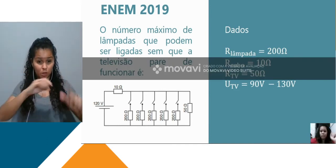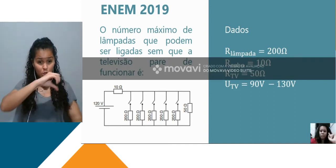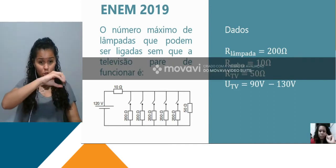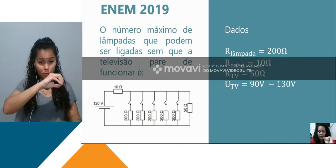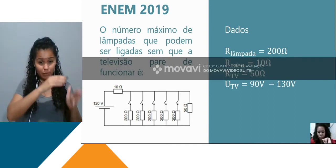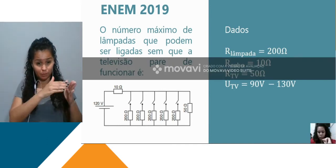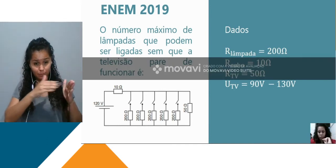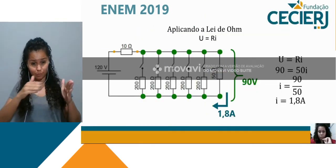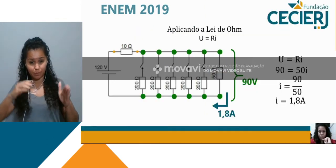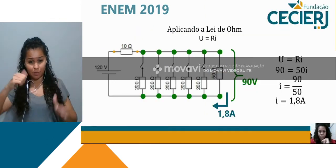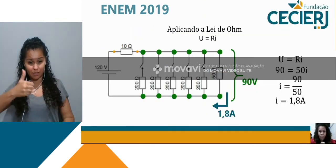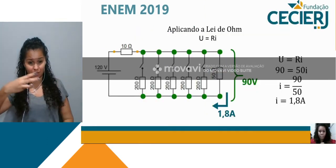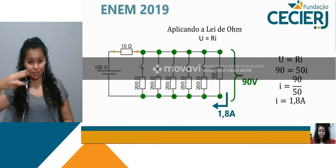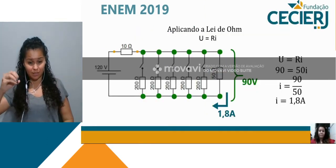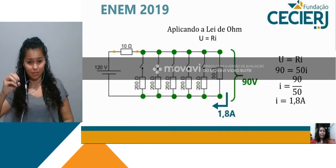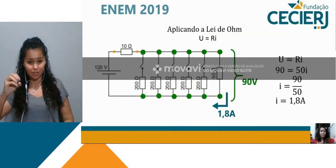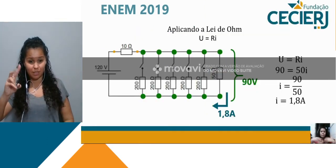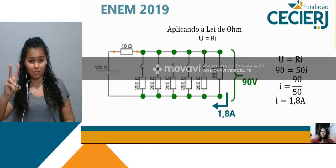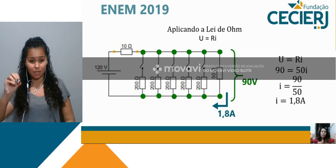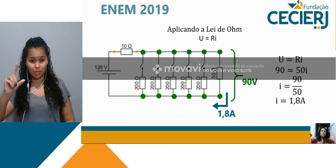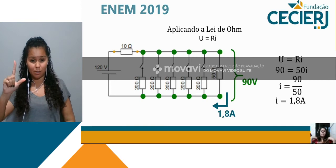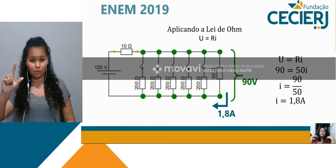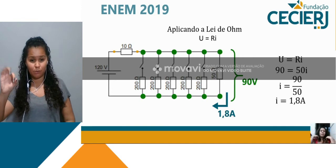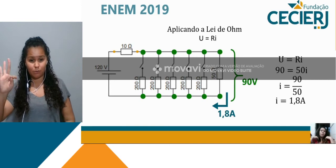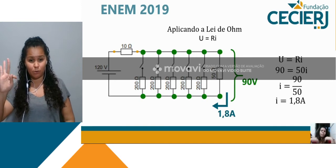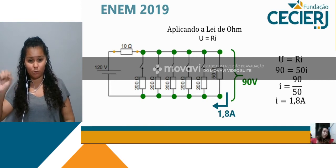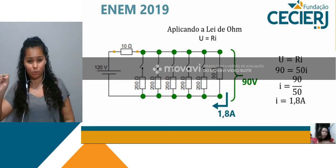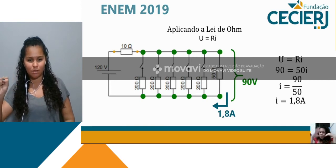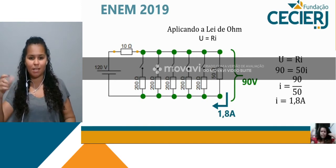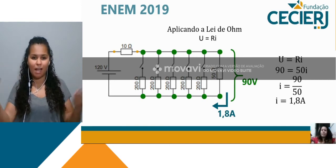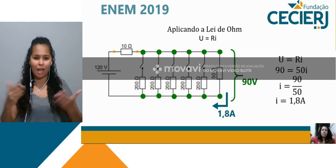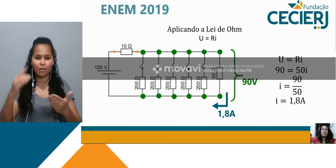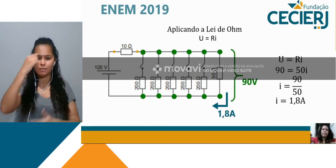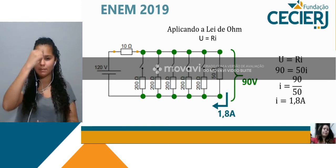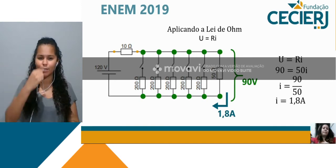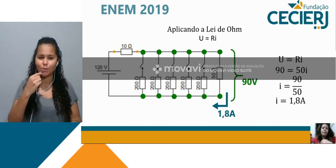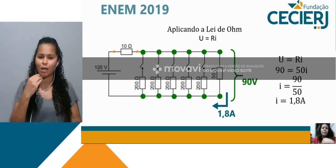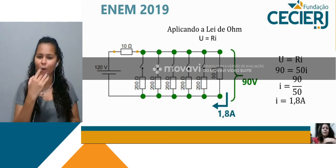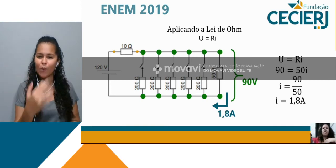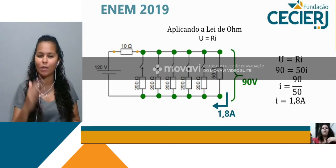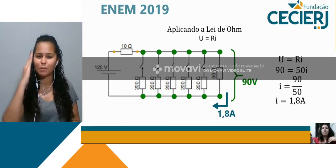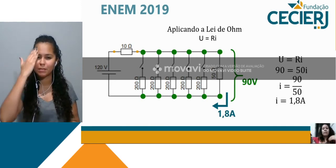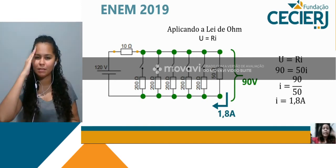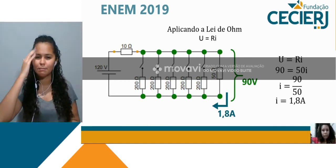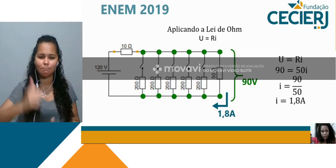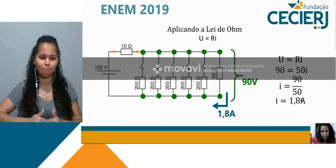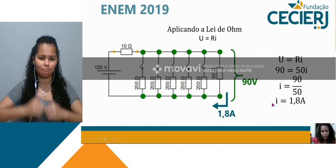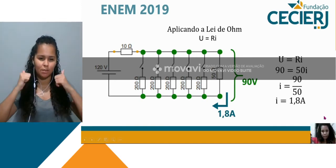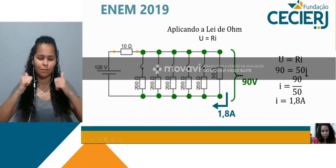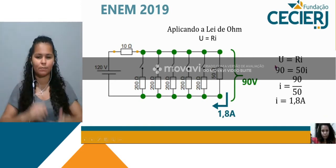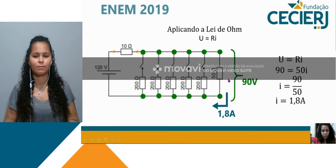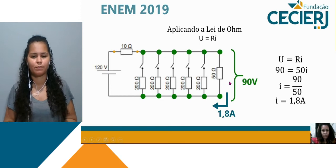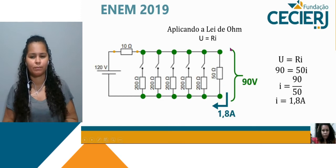90 e 130 volts. E aí fiz uma esquematização bem colorida para a gente tentar entender. O que eu tenho